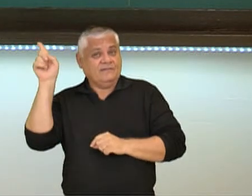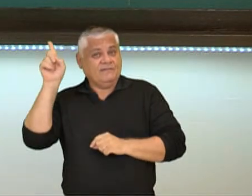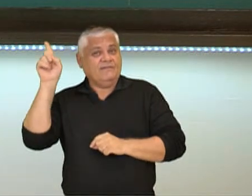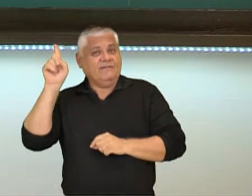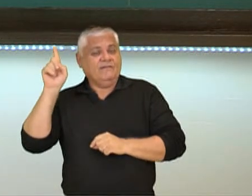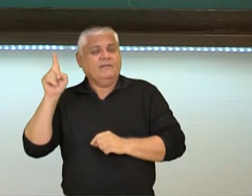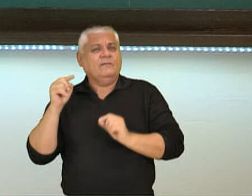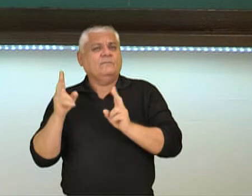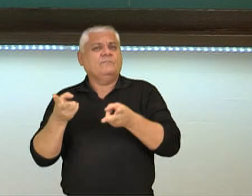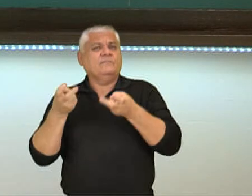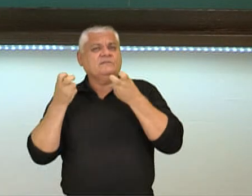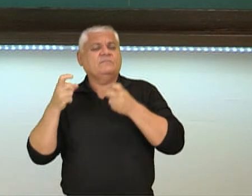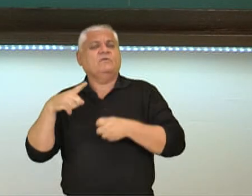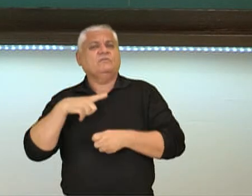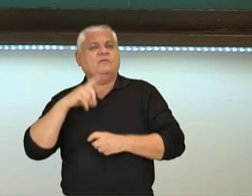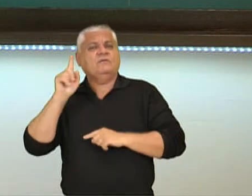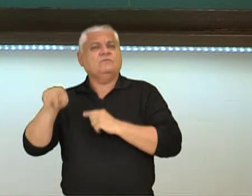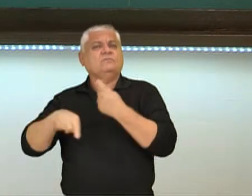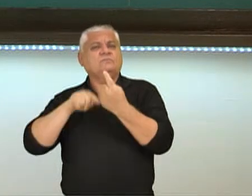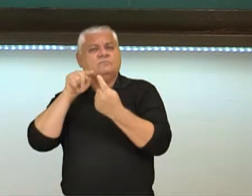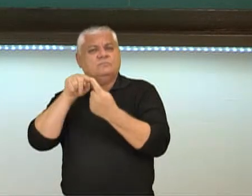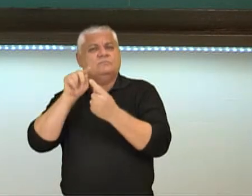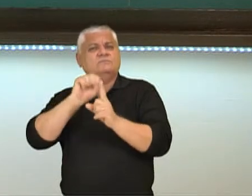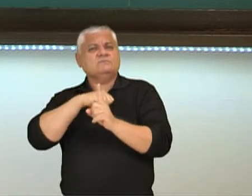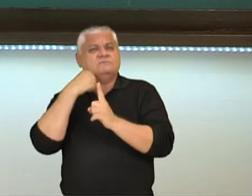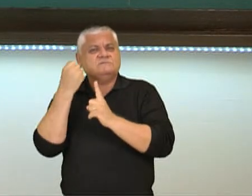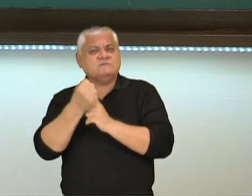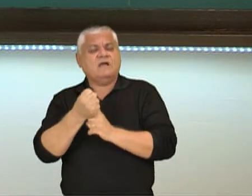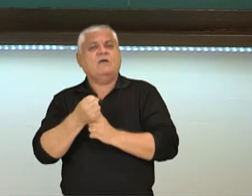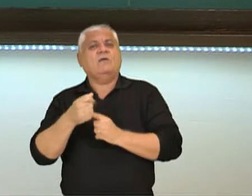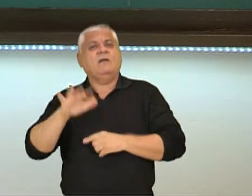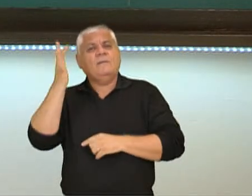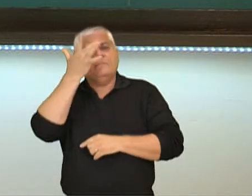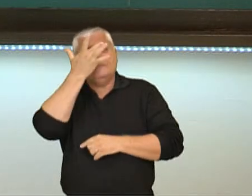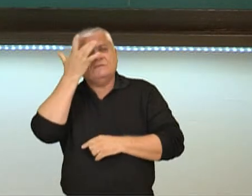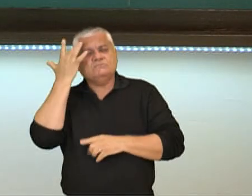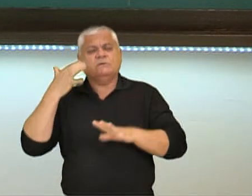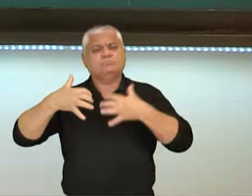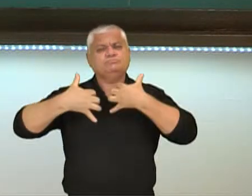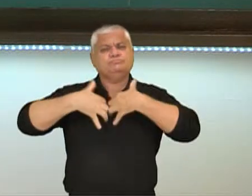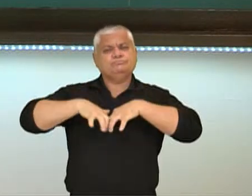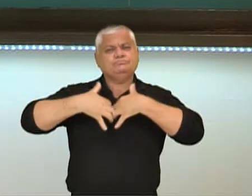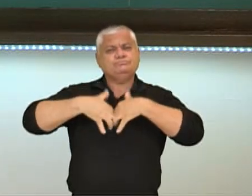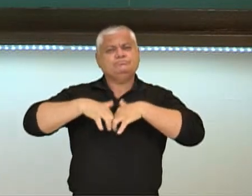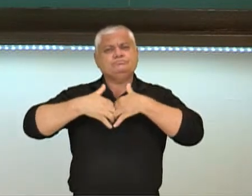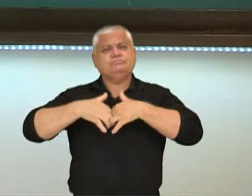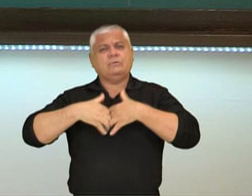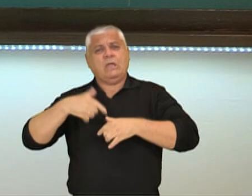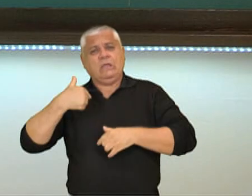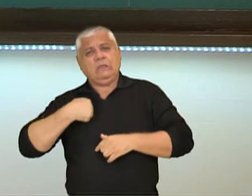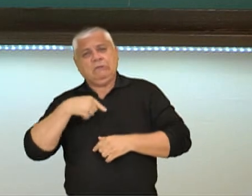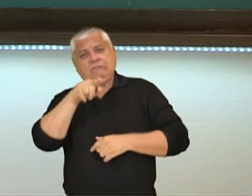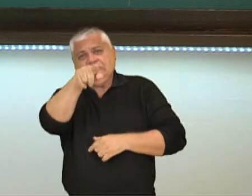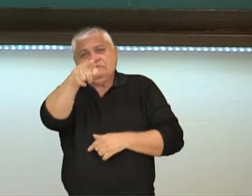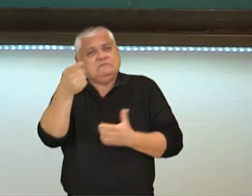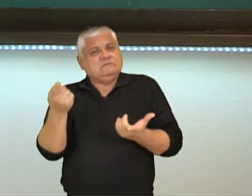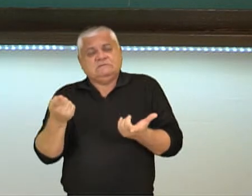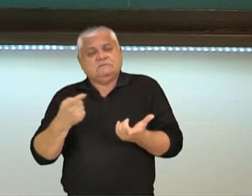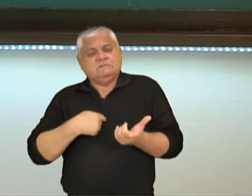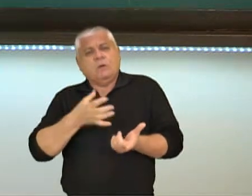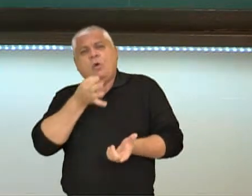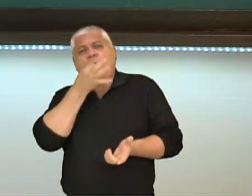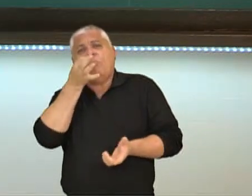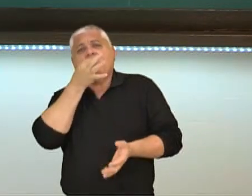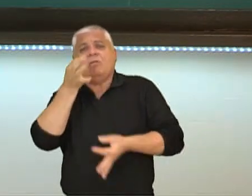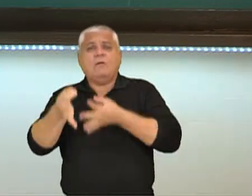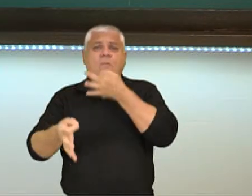gente percebeu que ela tem uma função social que é tentar o quê? Fazer você, eu, nós, termos